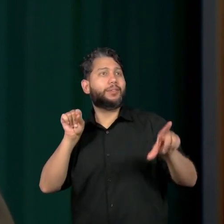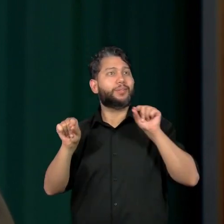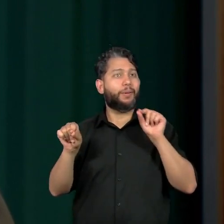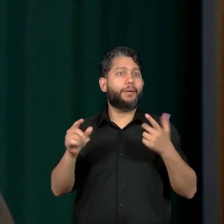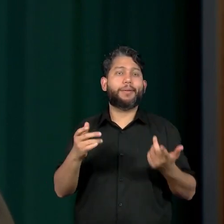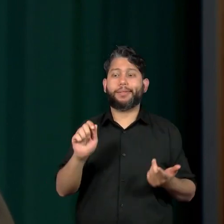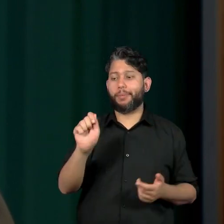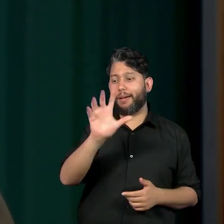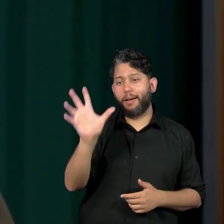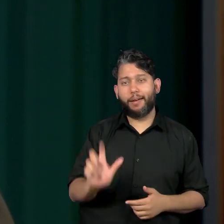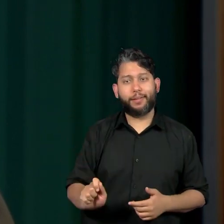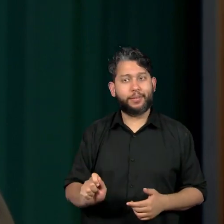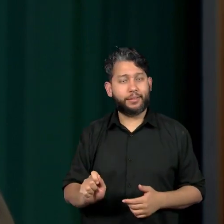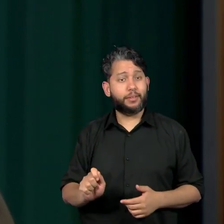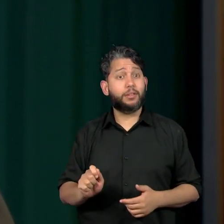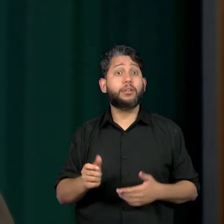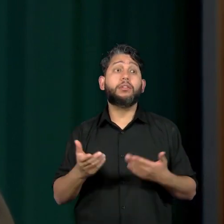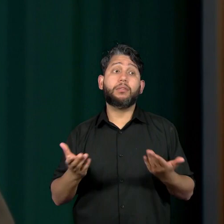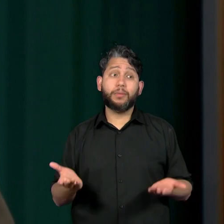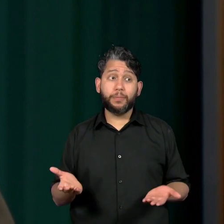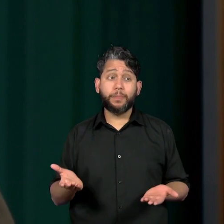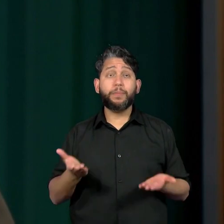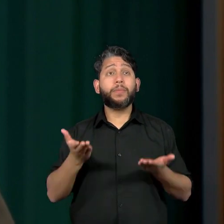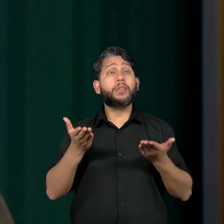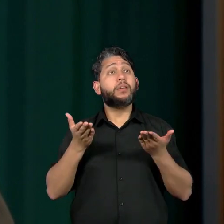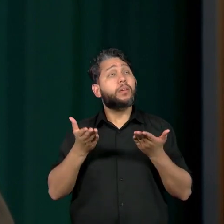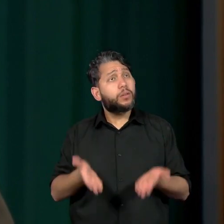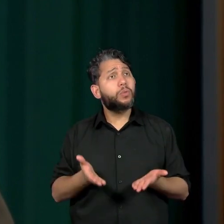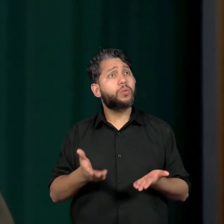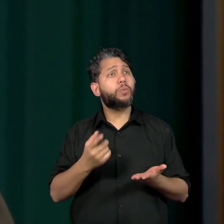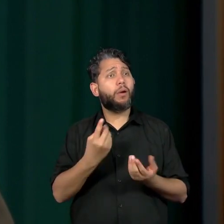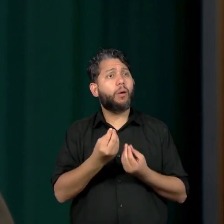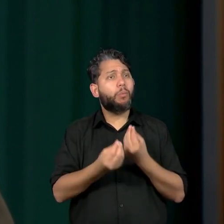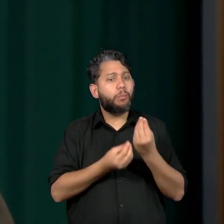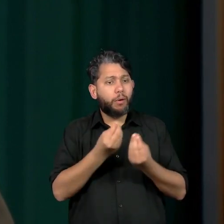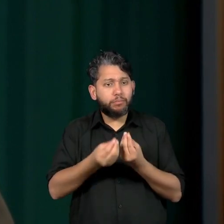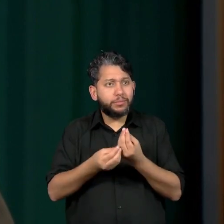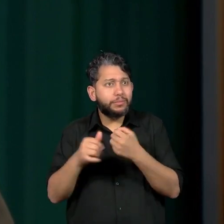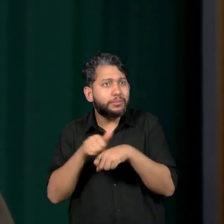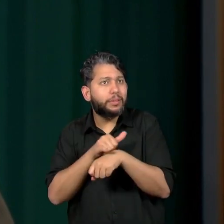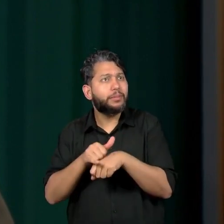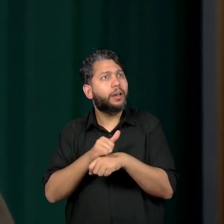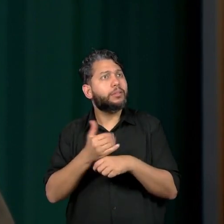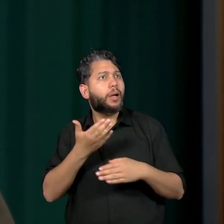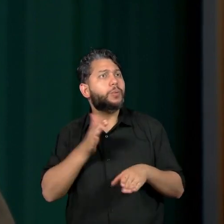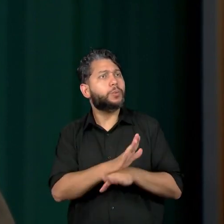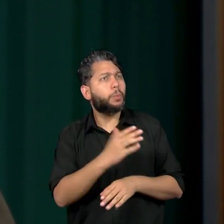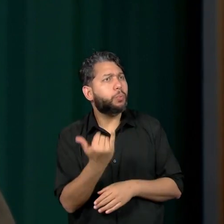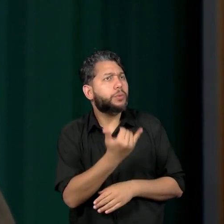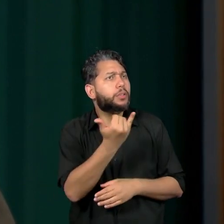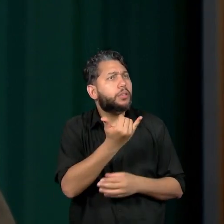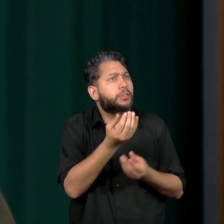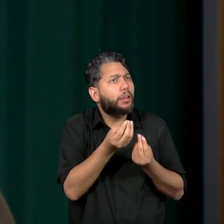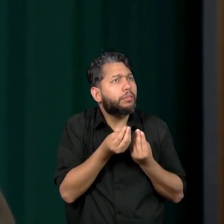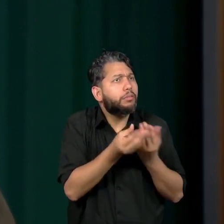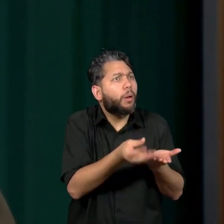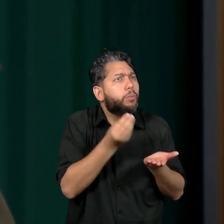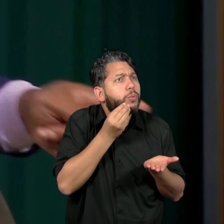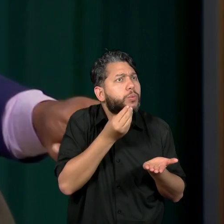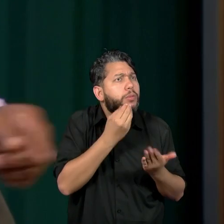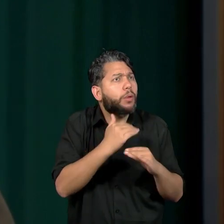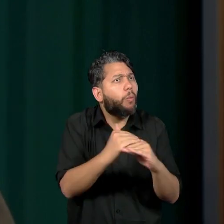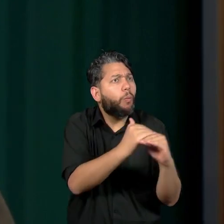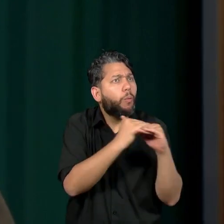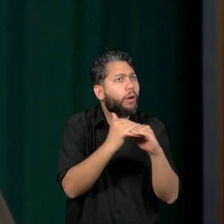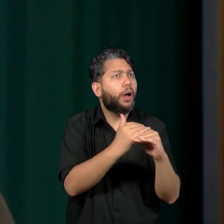na África. Isso é uma ferramenta importante para igualizar essas oportunidades e